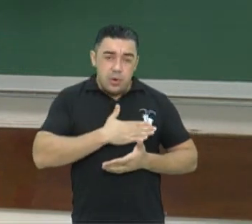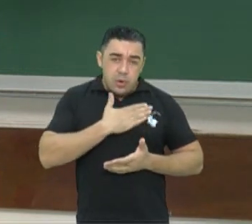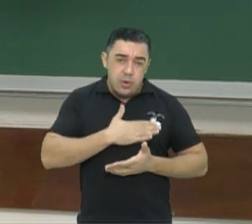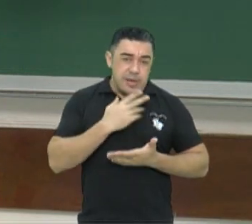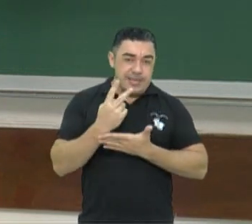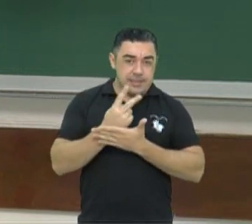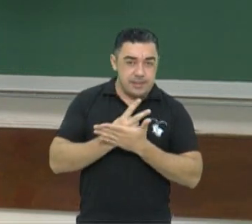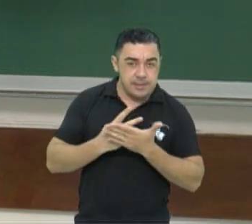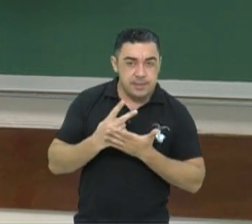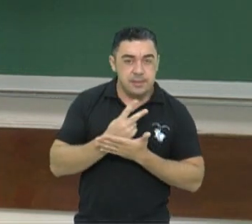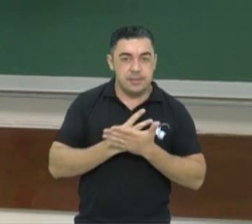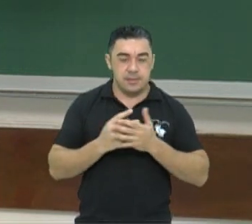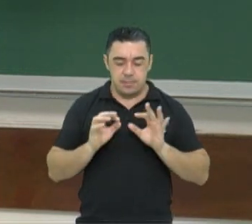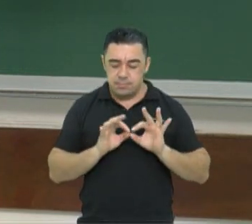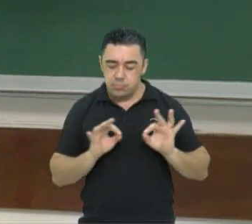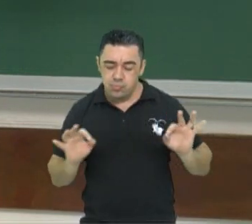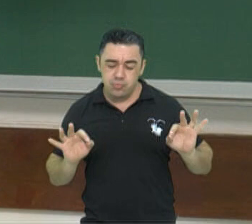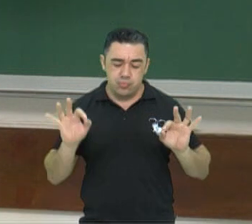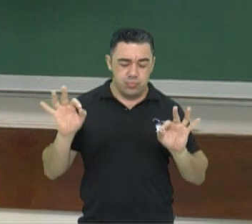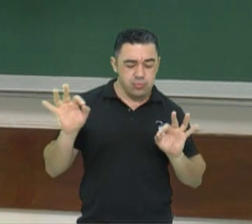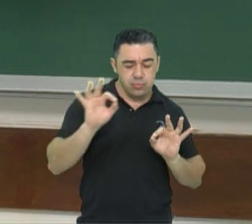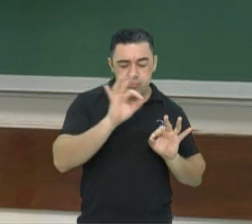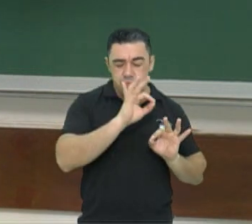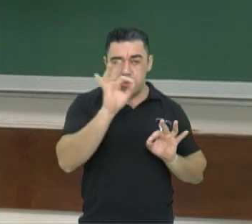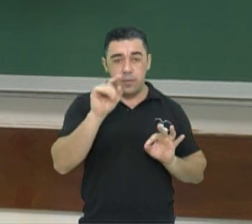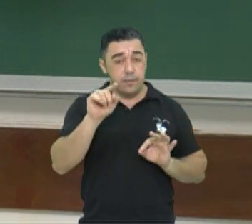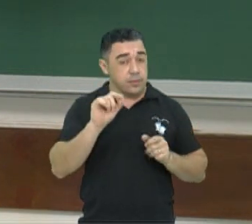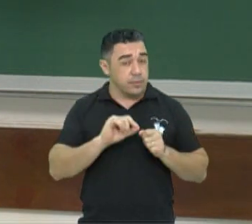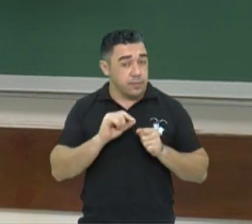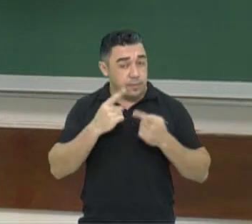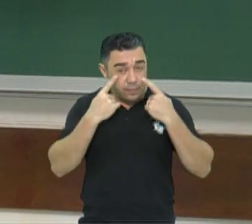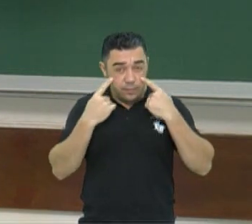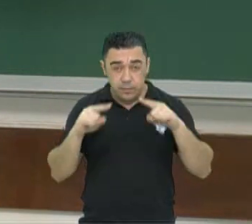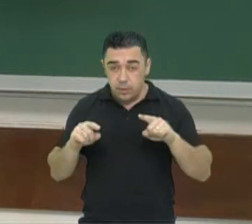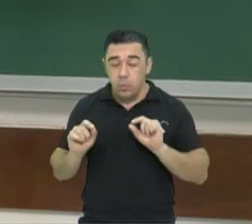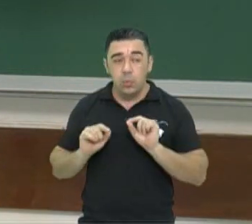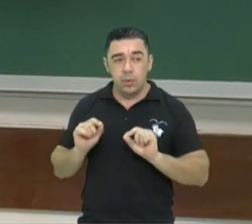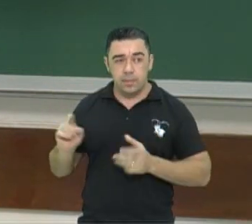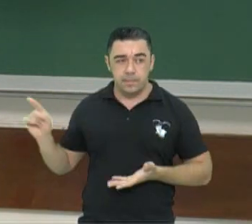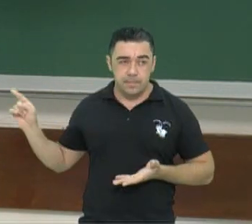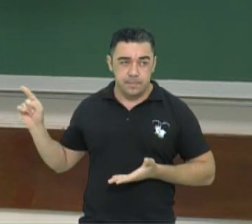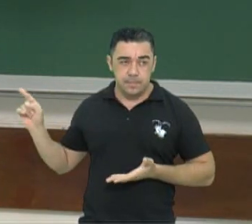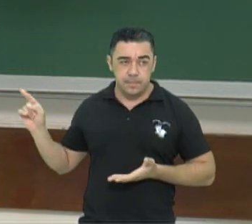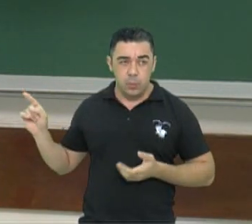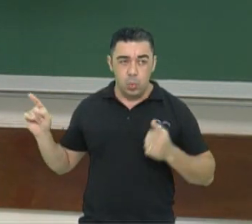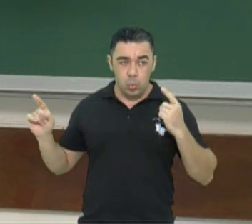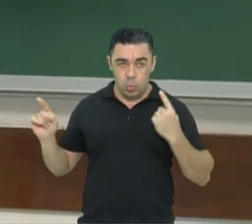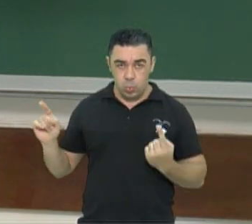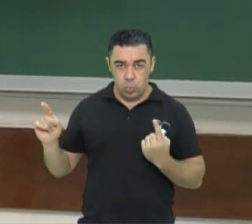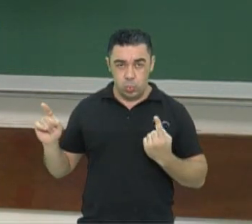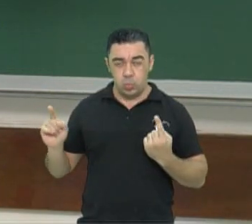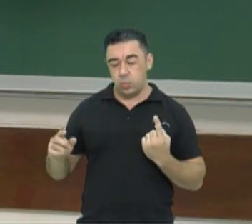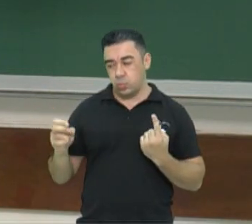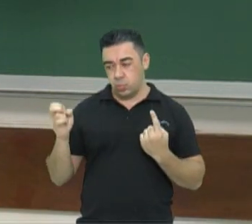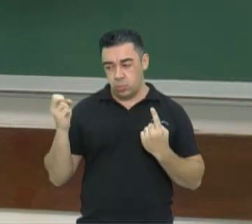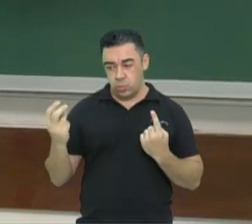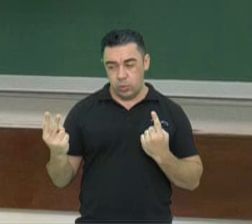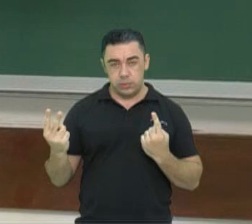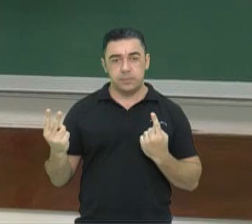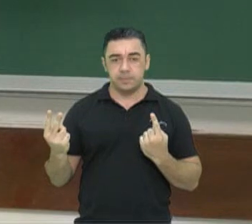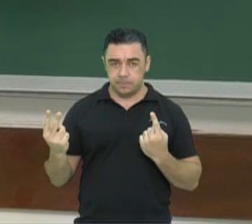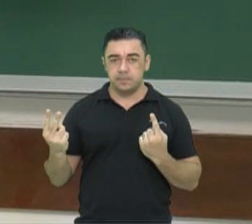fazer desenhos nessa malha, né? Então, o que que você vai observar? A figura 1 e a figura 2,